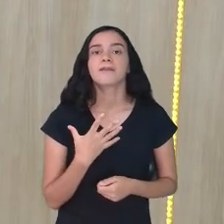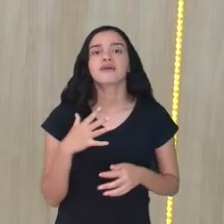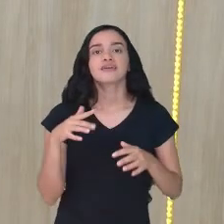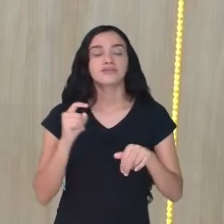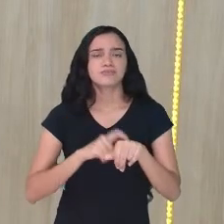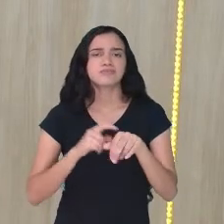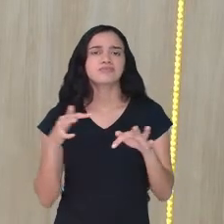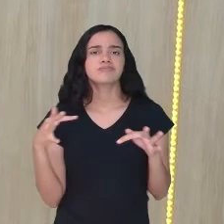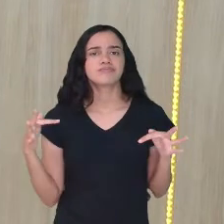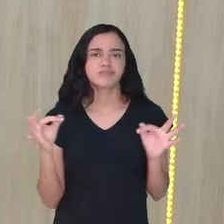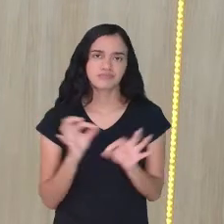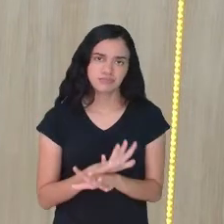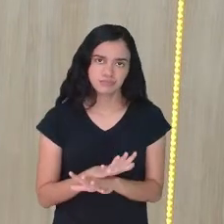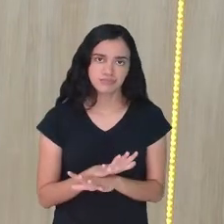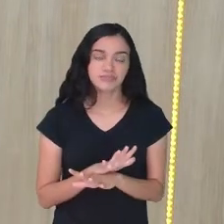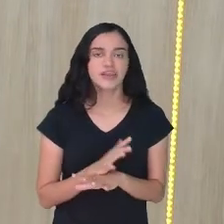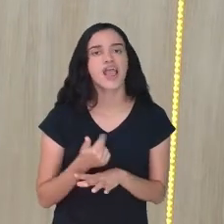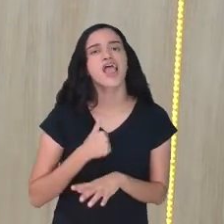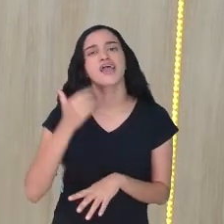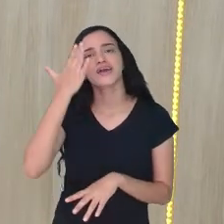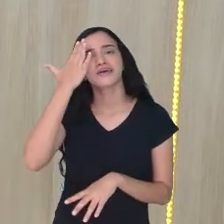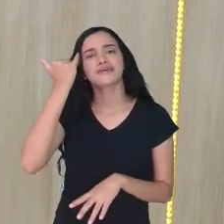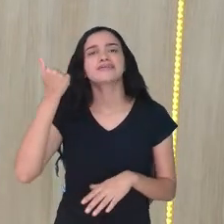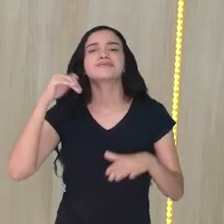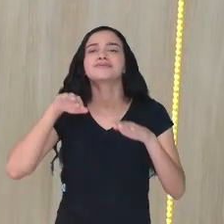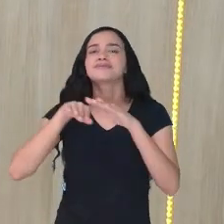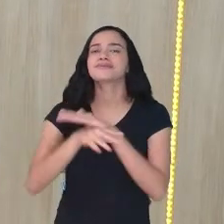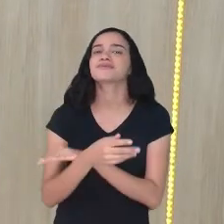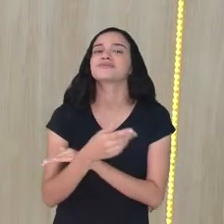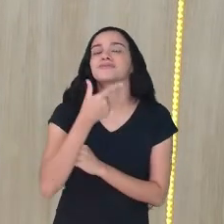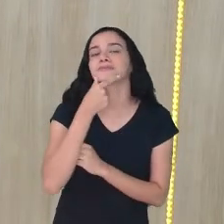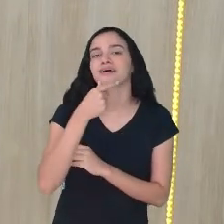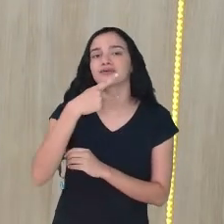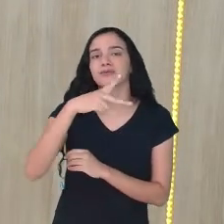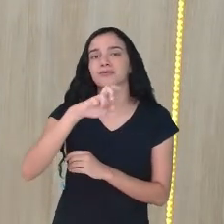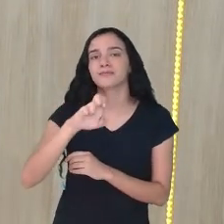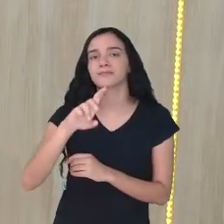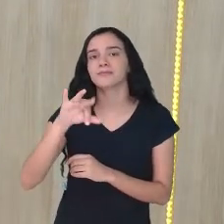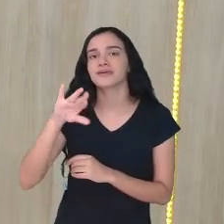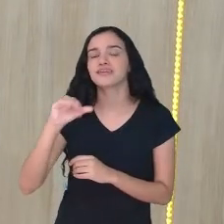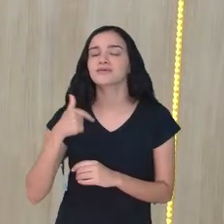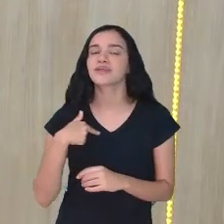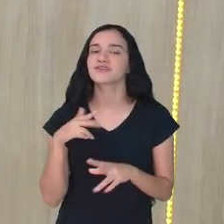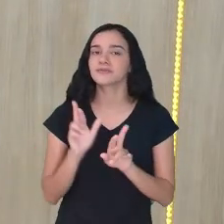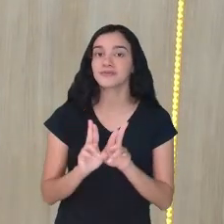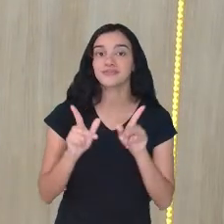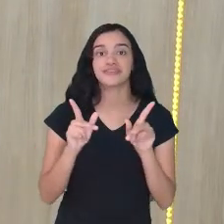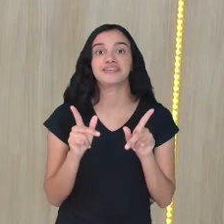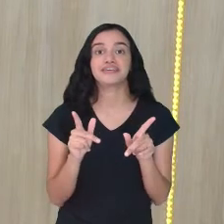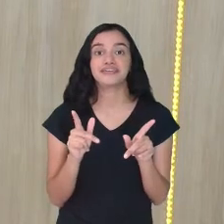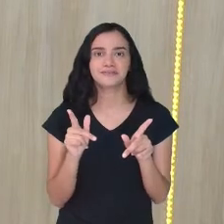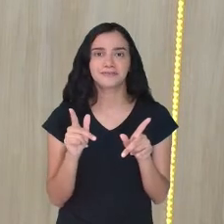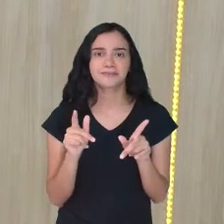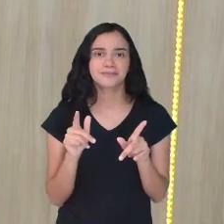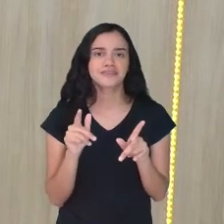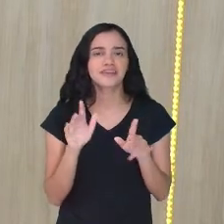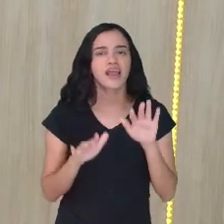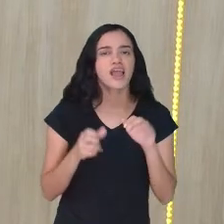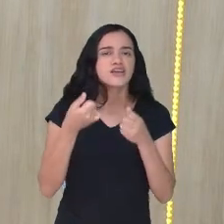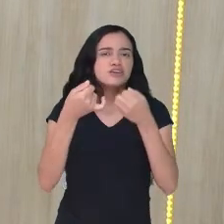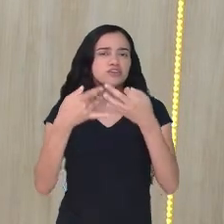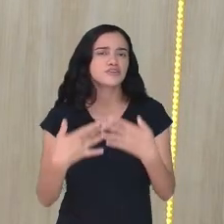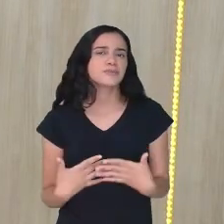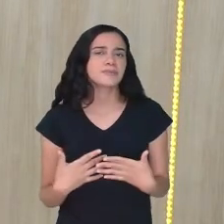a hora. Turma, eu sei que vocês estavam acostumados com o Pedro, eu sou um pouquinho diferente. Talvez ele explicasse